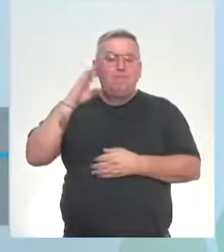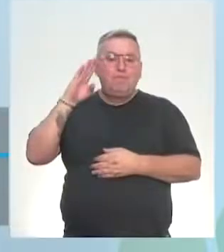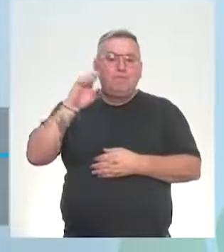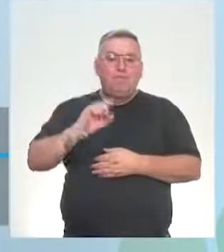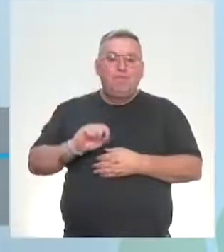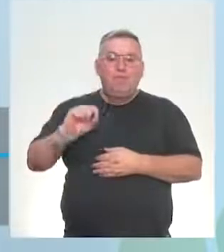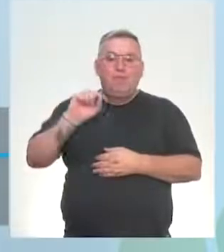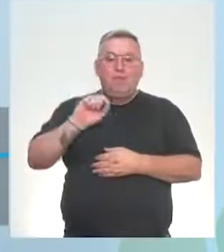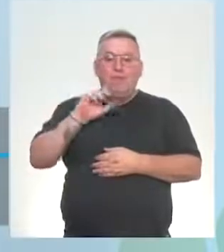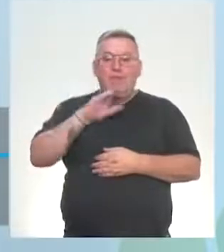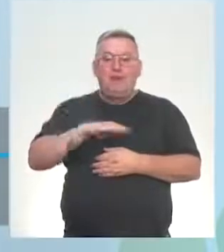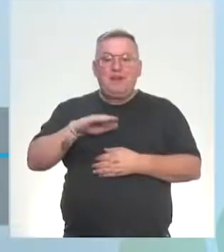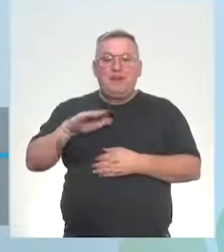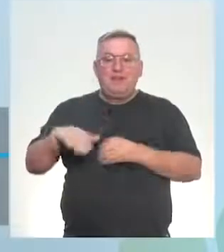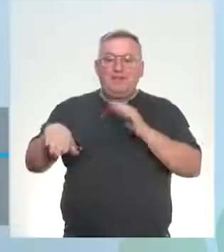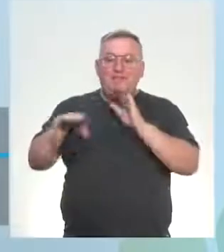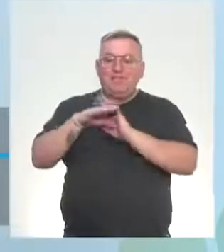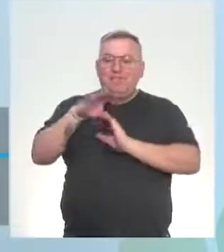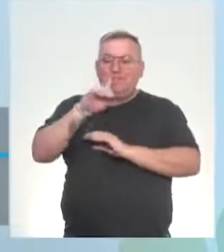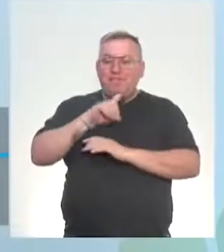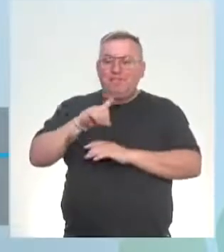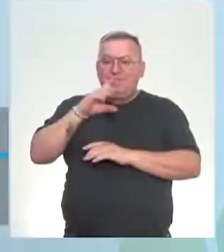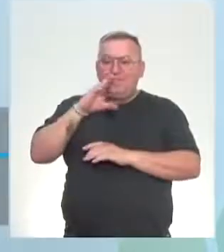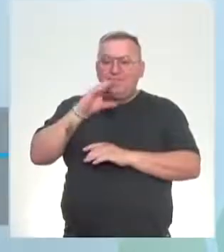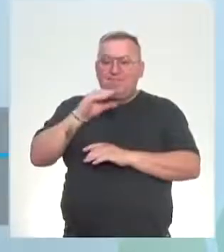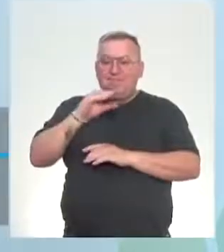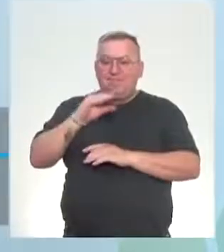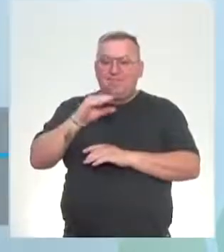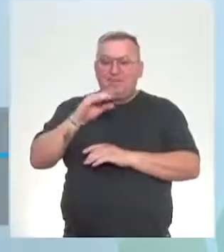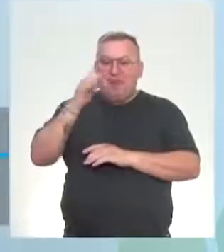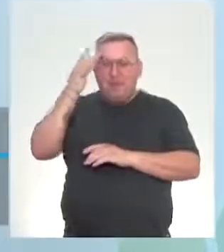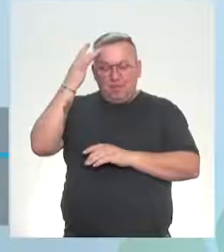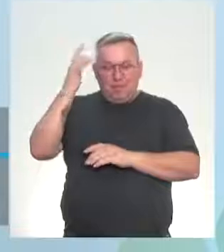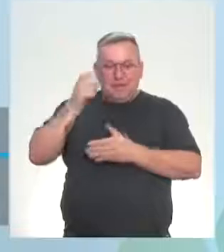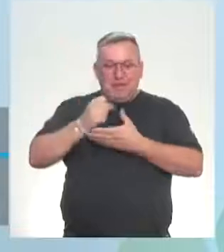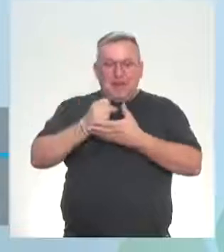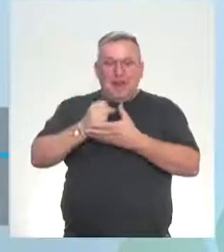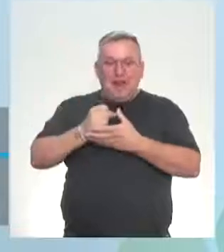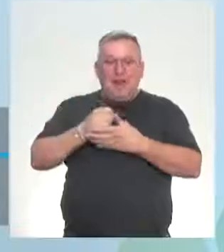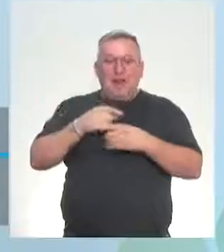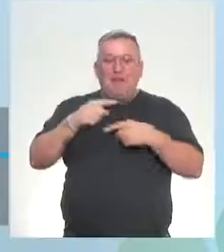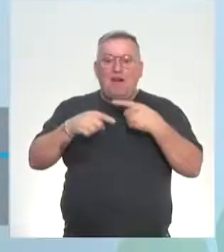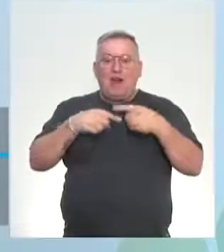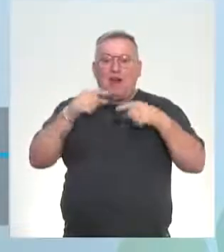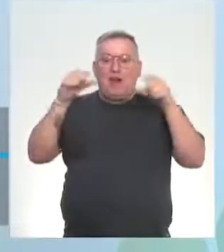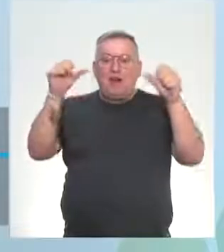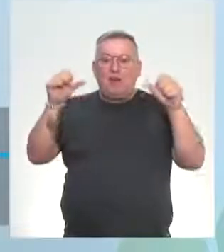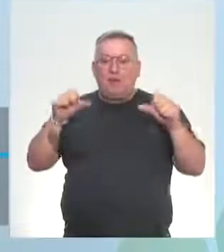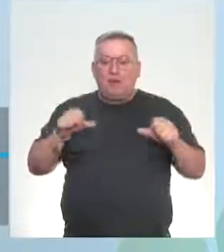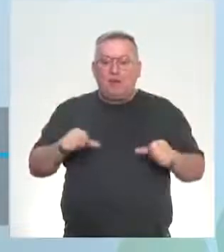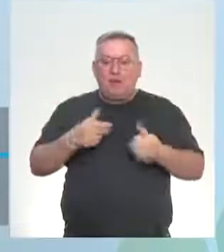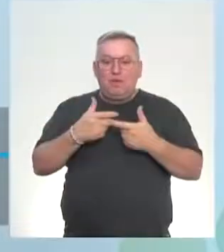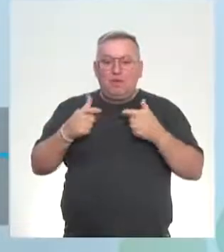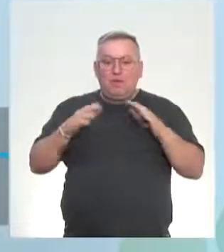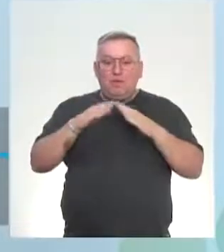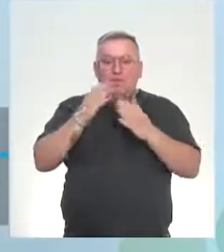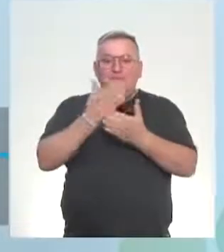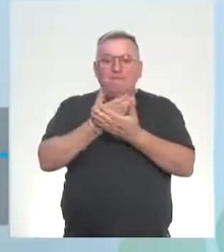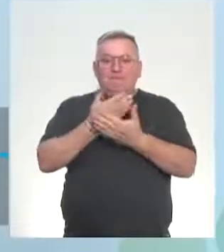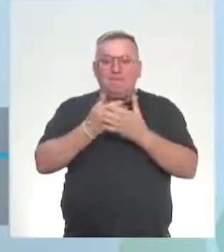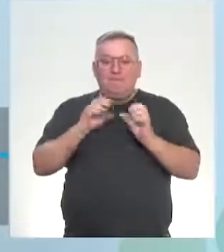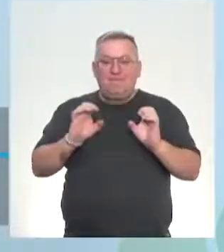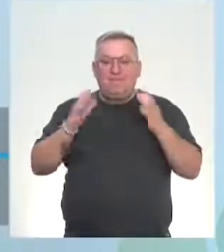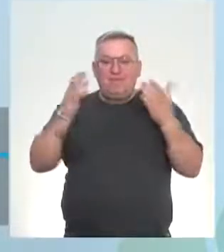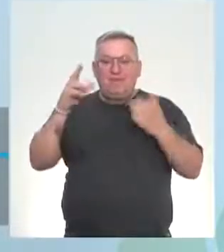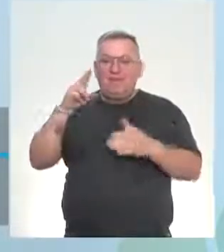principalmente a criança chega no domingo à noite e fala para a mãe que outro dia tem que levar a cartolina, que tem que levar algo para a escola, para uma festa, né?